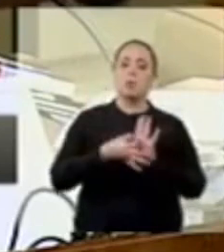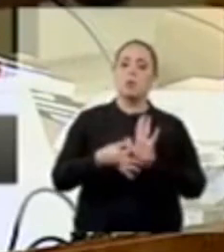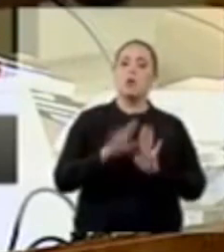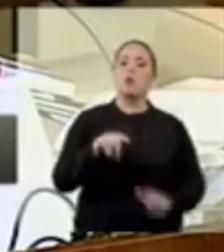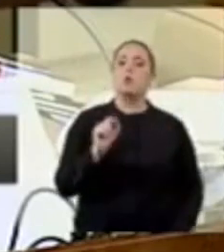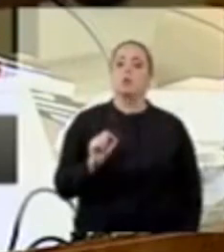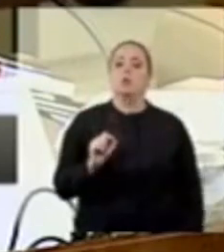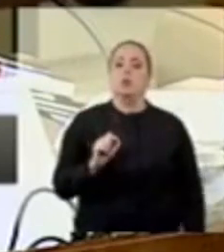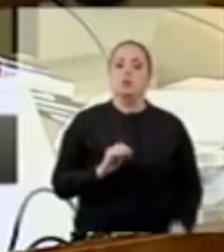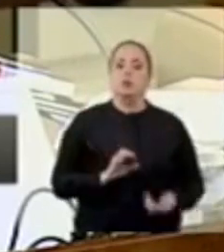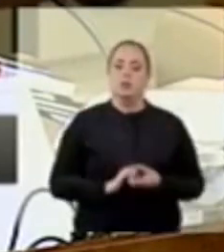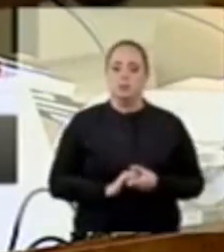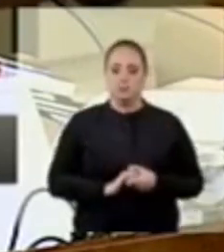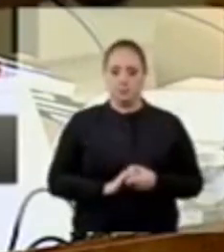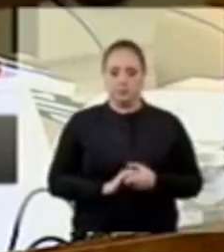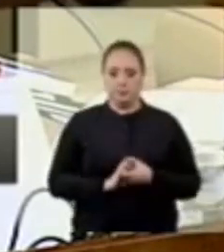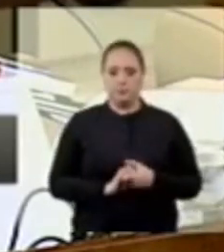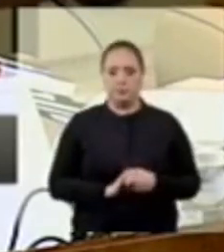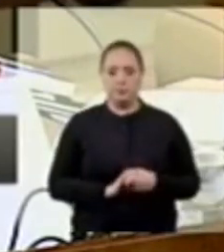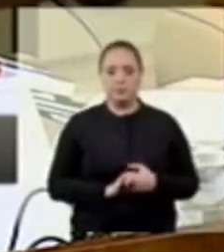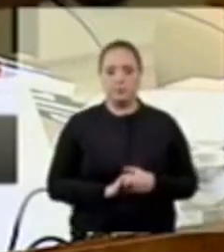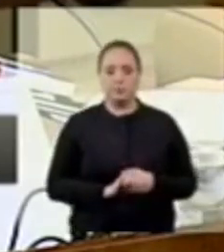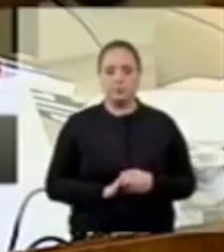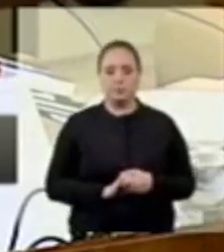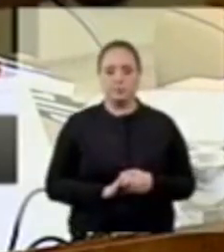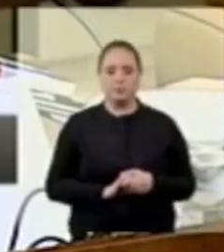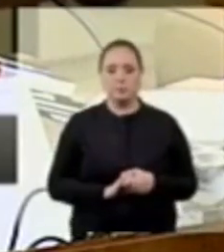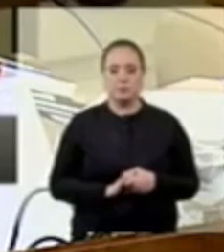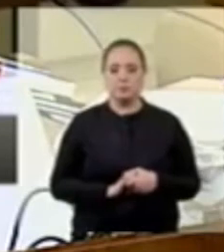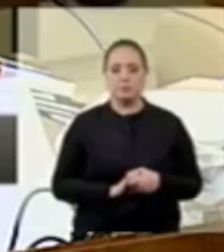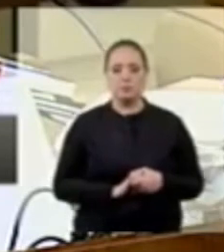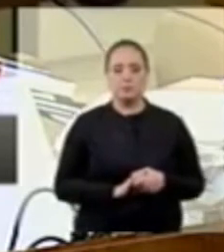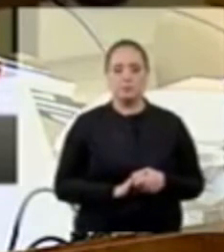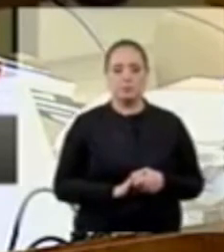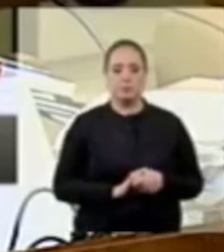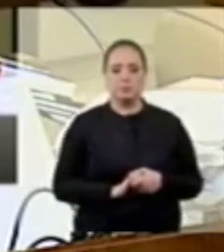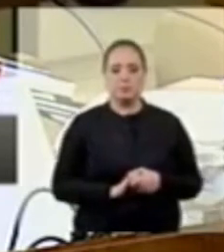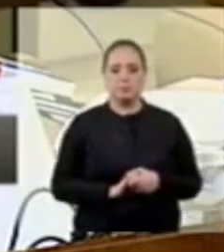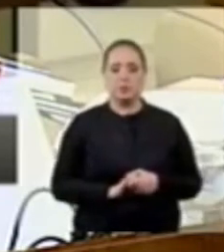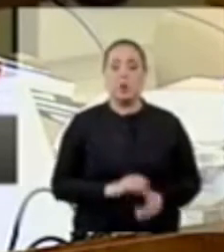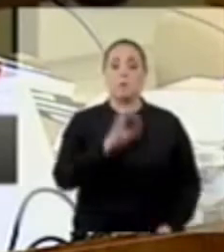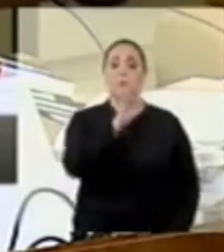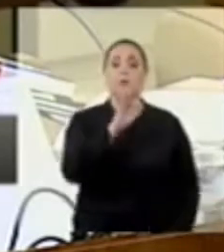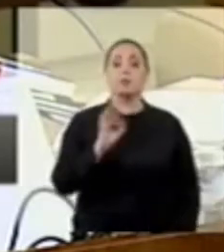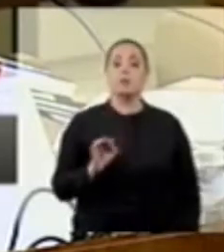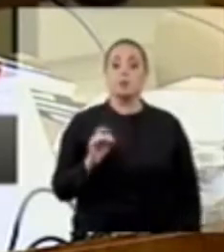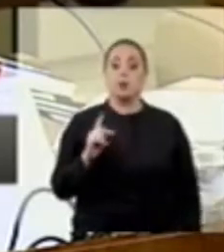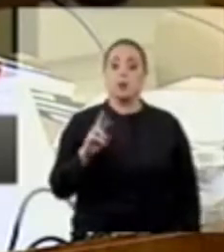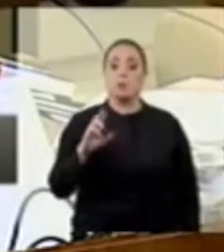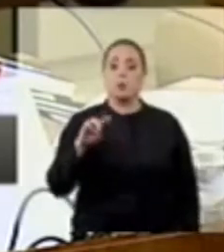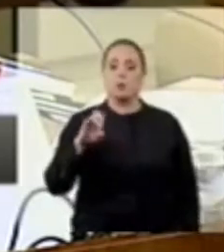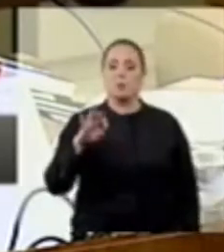a seguinte o percentual de provimento de